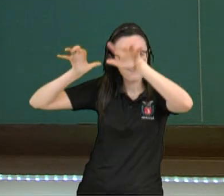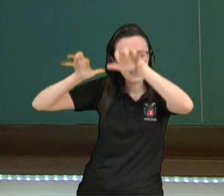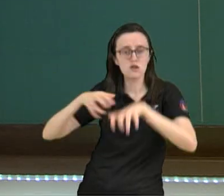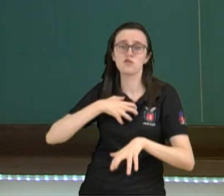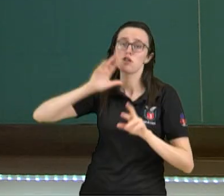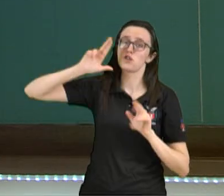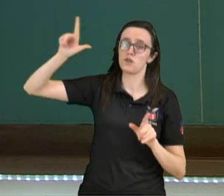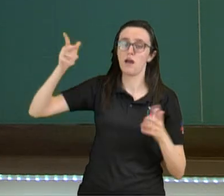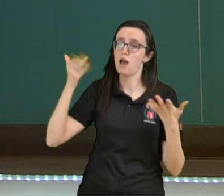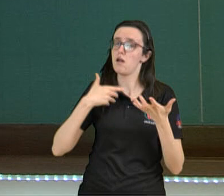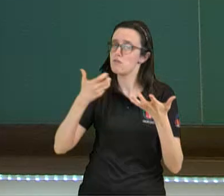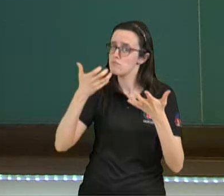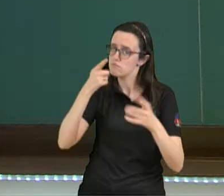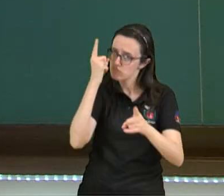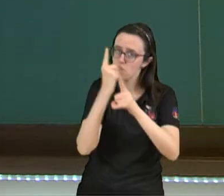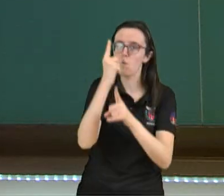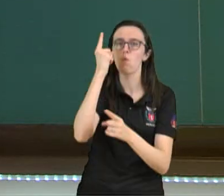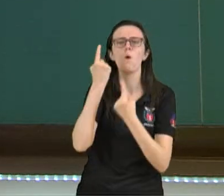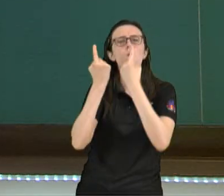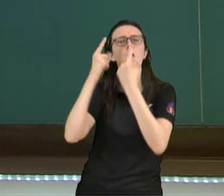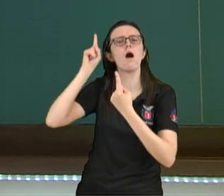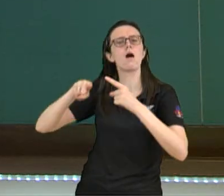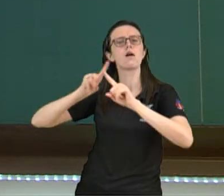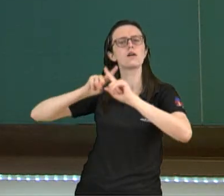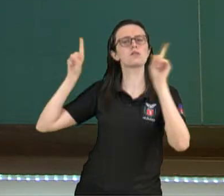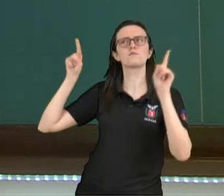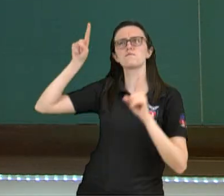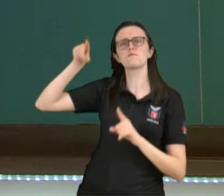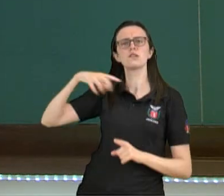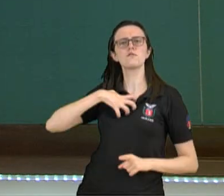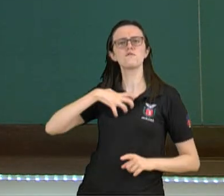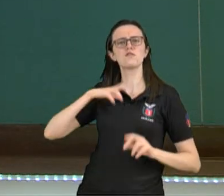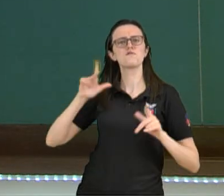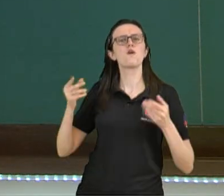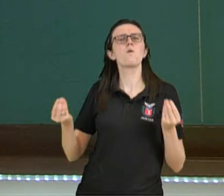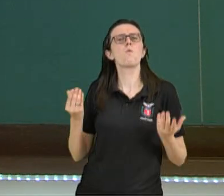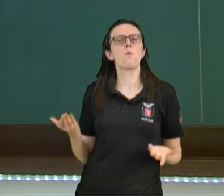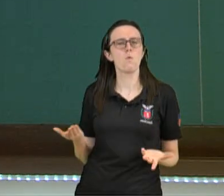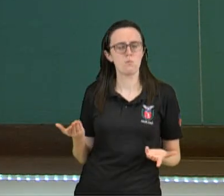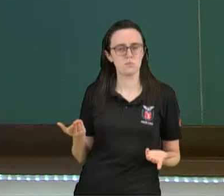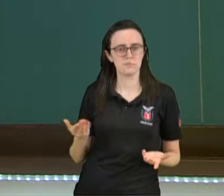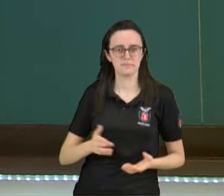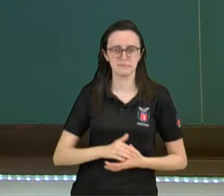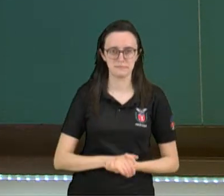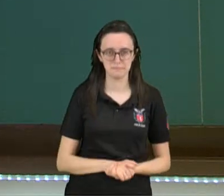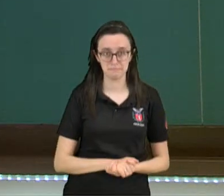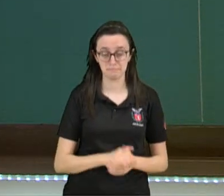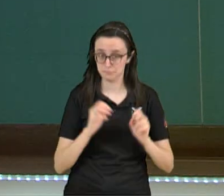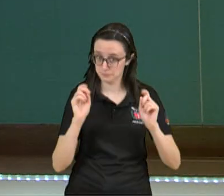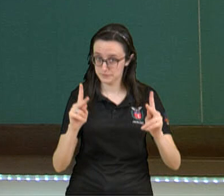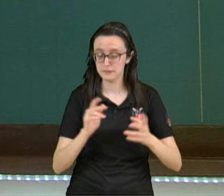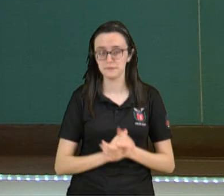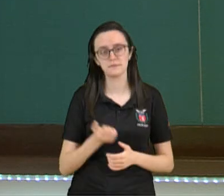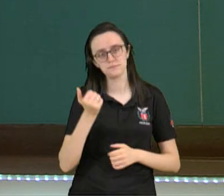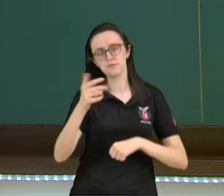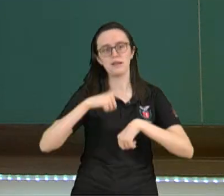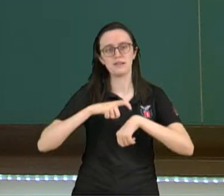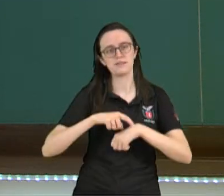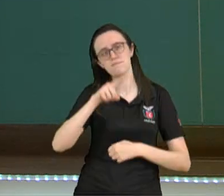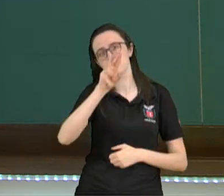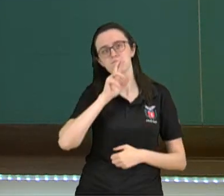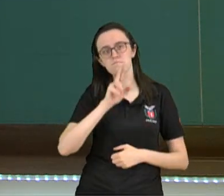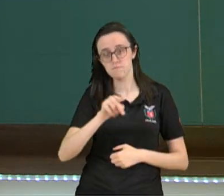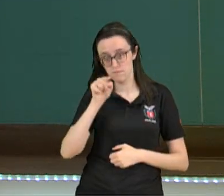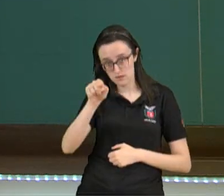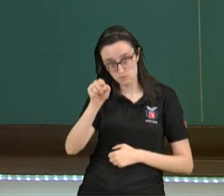Eu quero que vocês encontrem qual foi essa maneira diferente que foi escrita. Tá? Um tempo para vocês